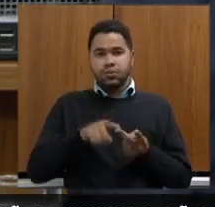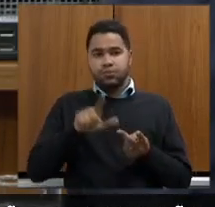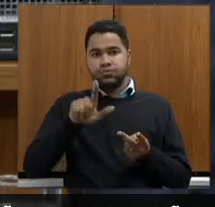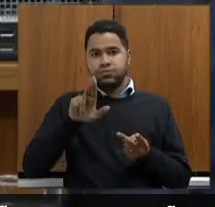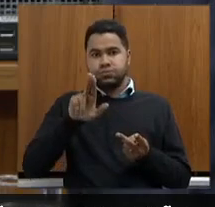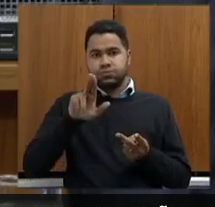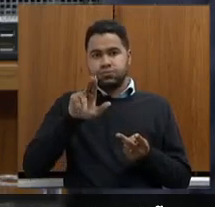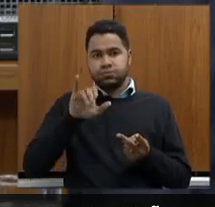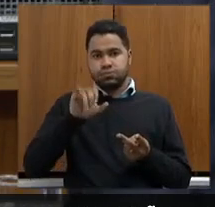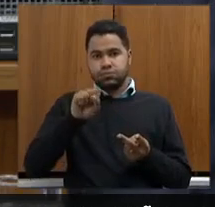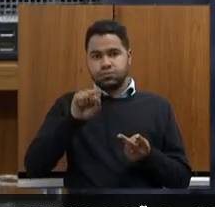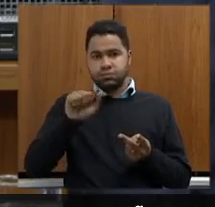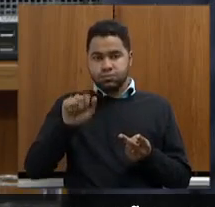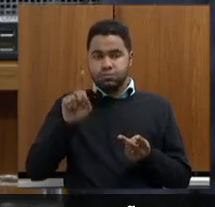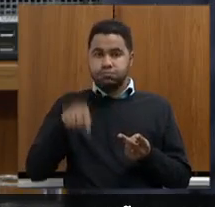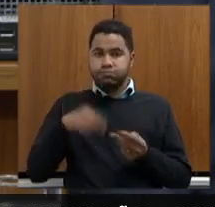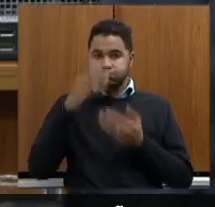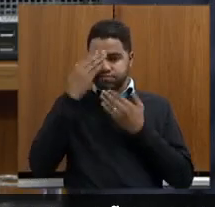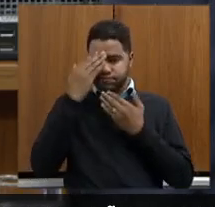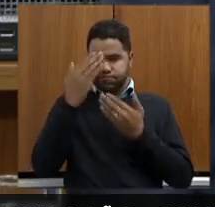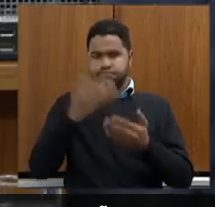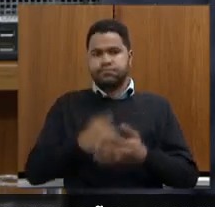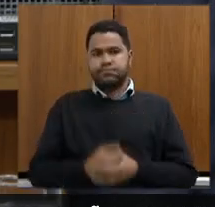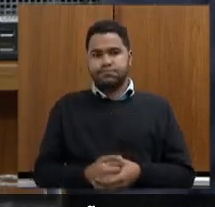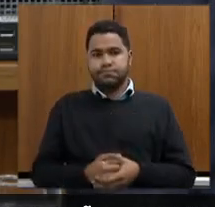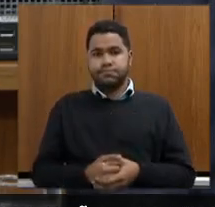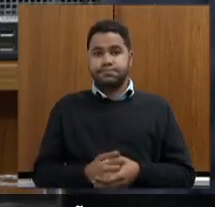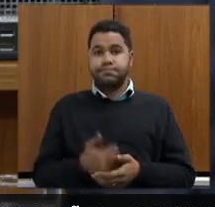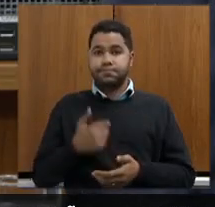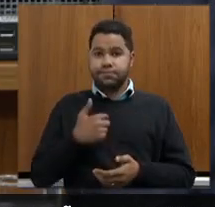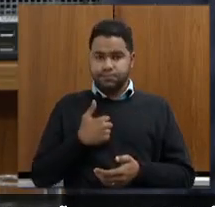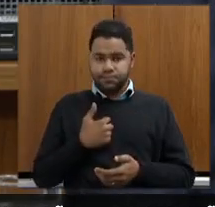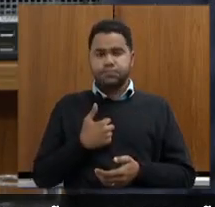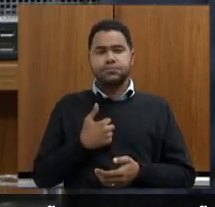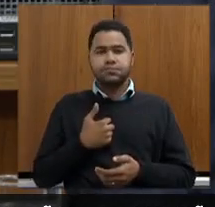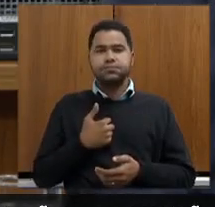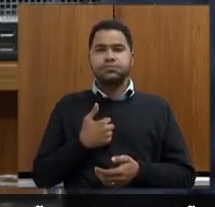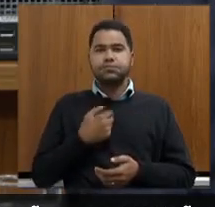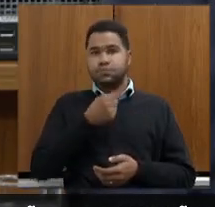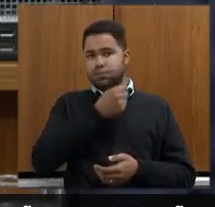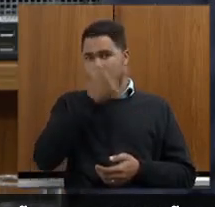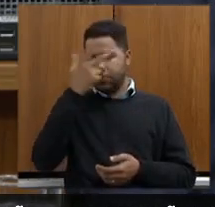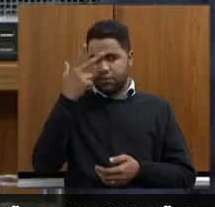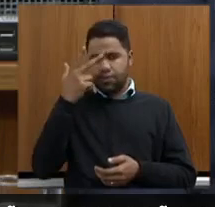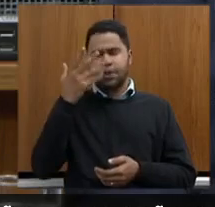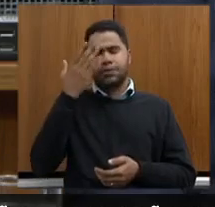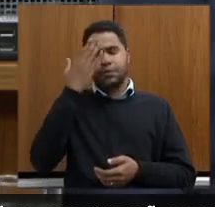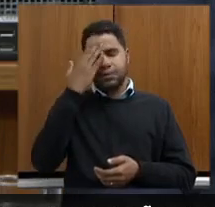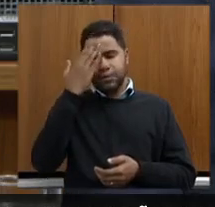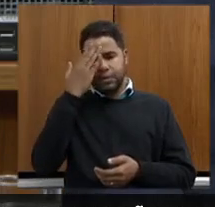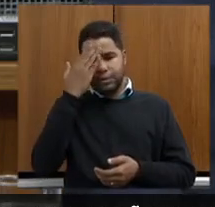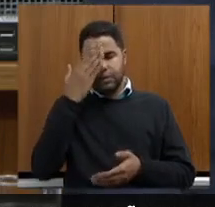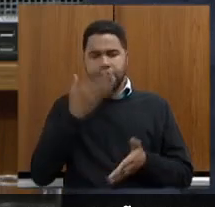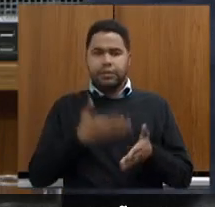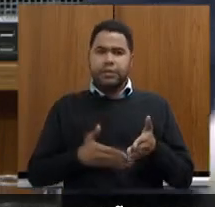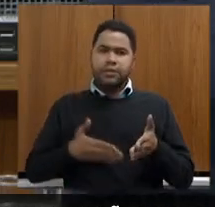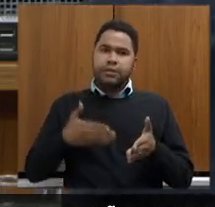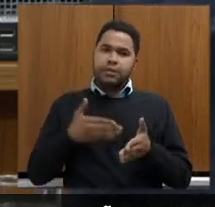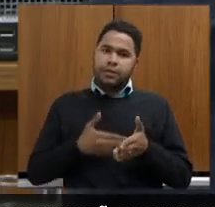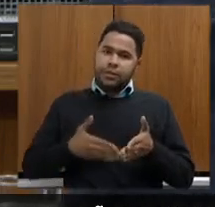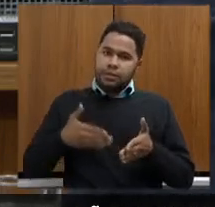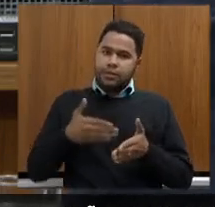minha primeira colocação que é de agradecimento eu que venho né que estava como Prefeito sei das agruras que é